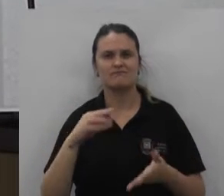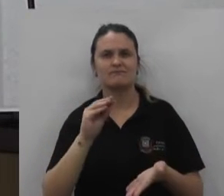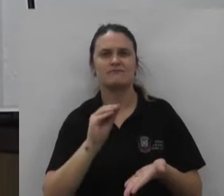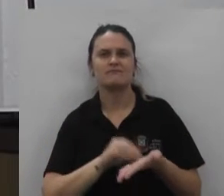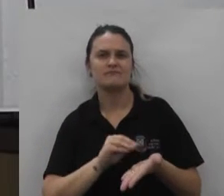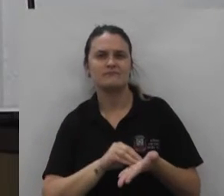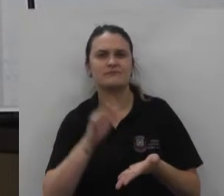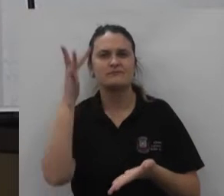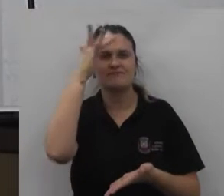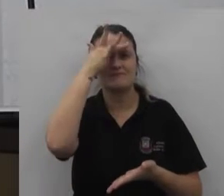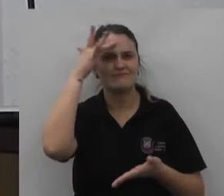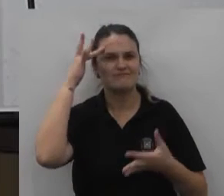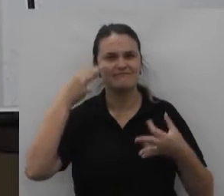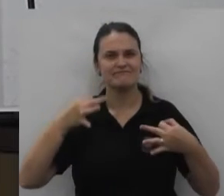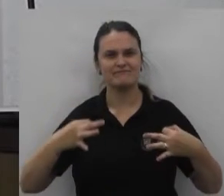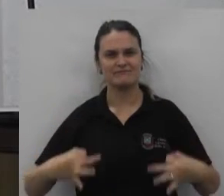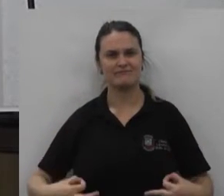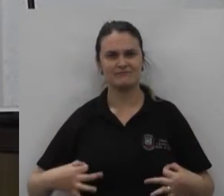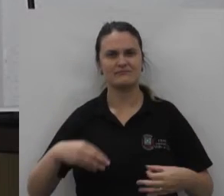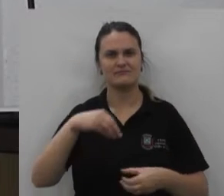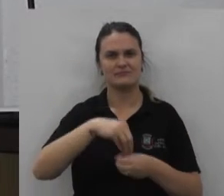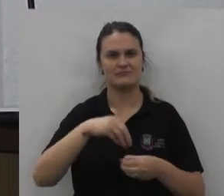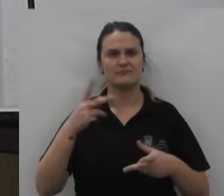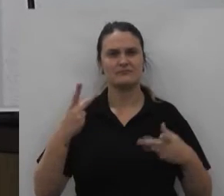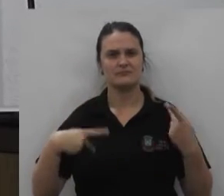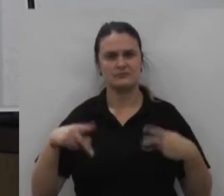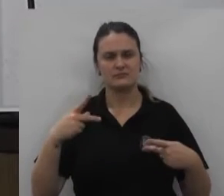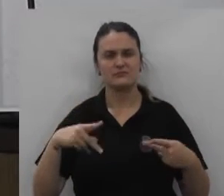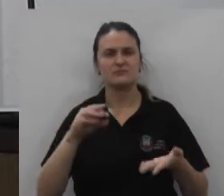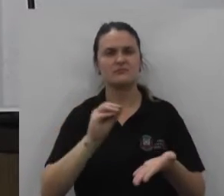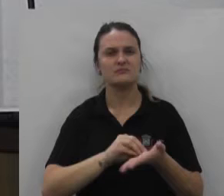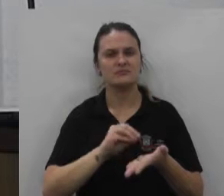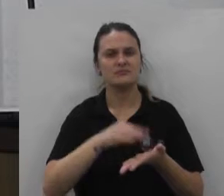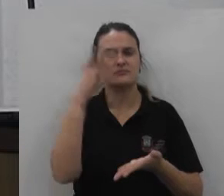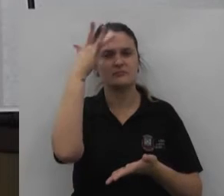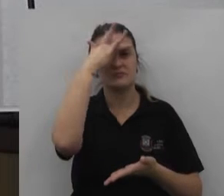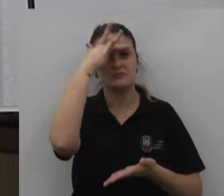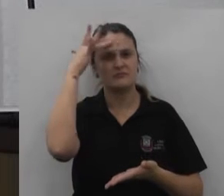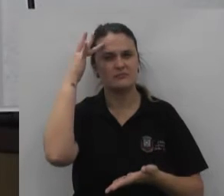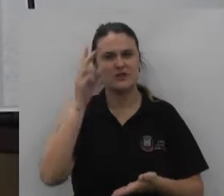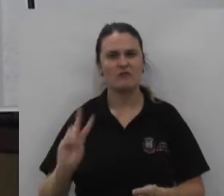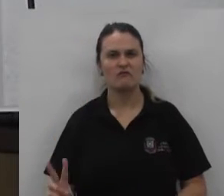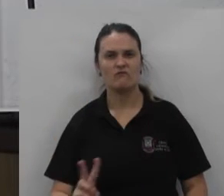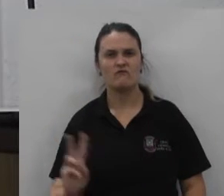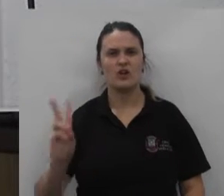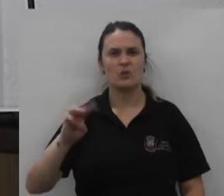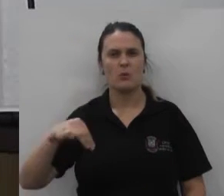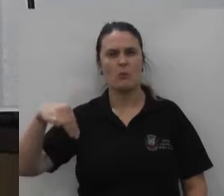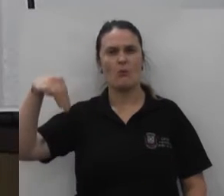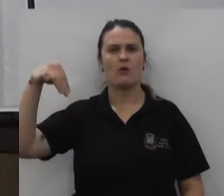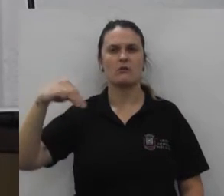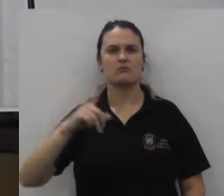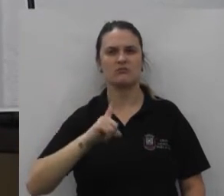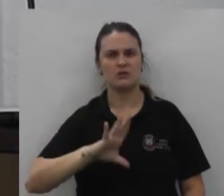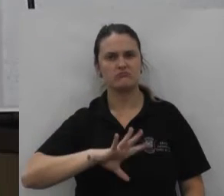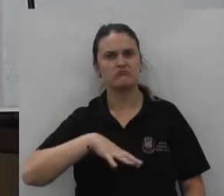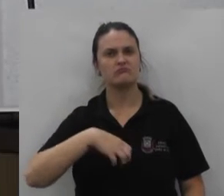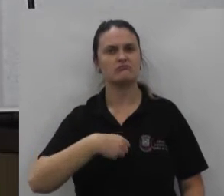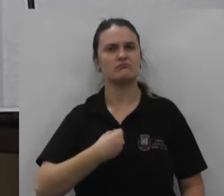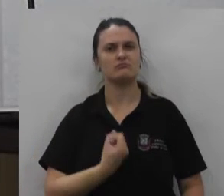A falta de pessoas honestas na política. A falta de pessoas com valores morais e com